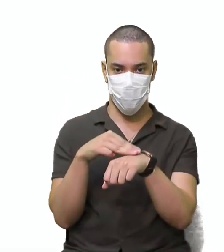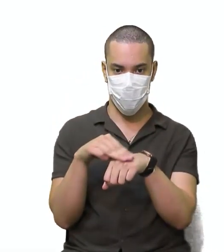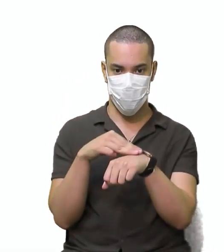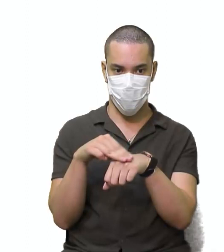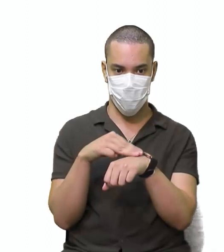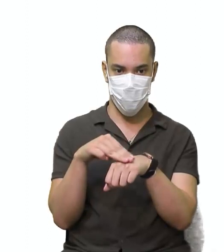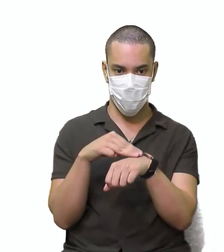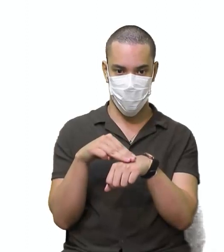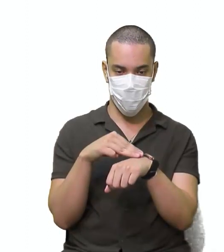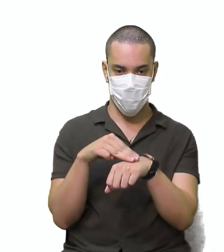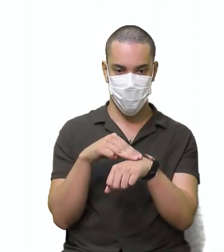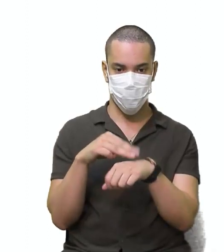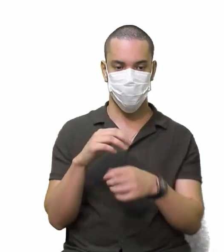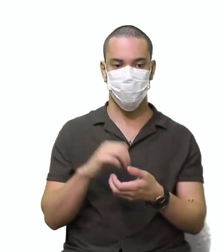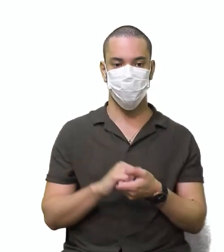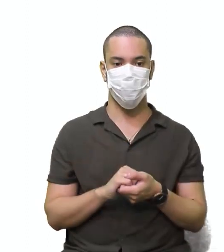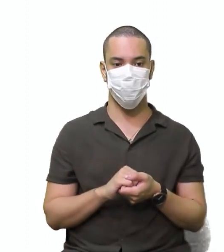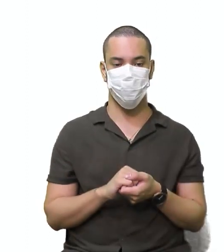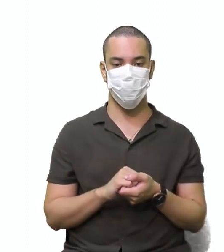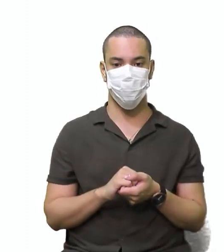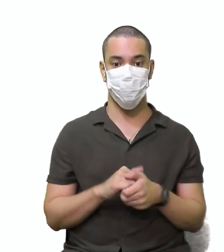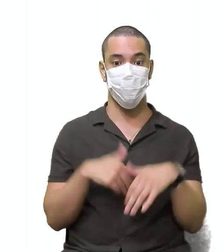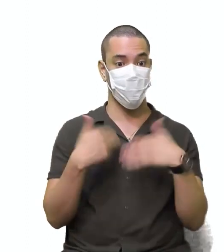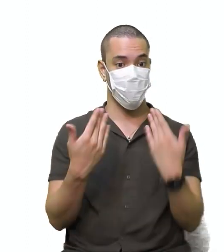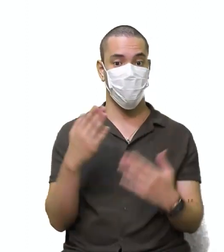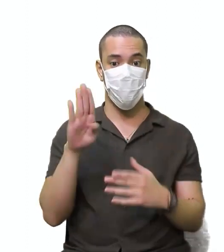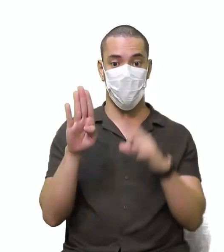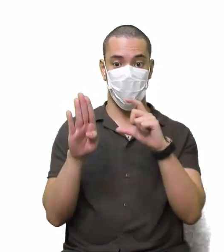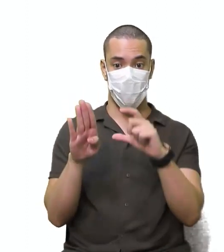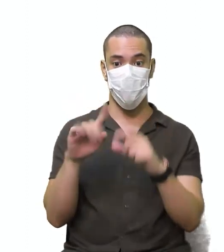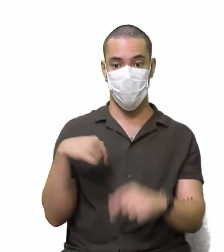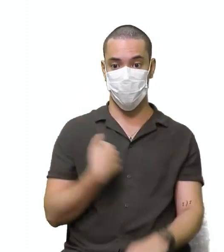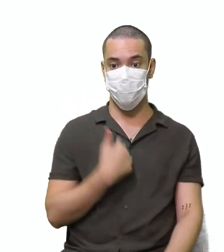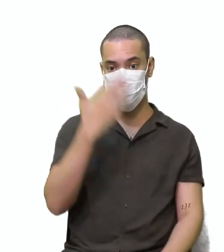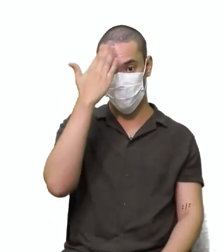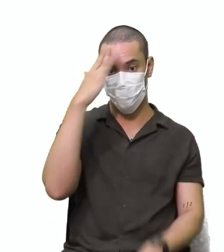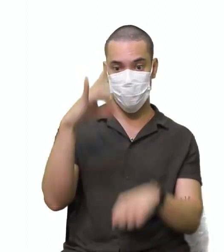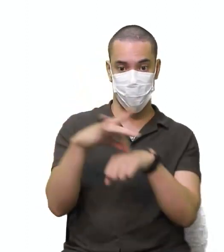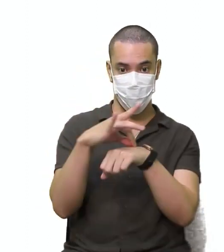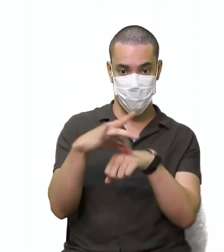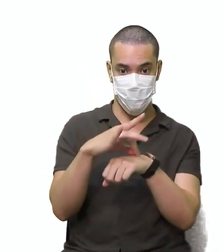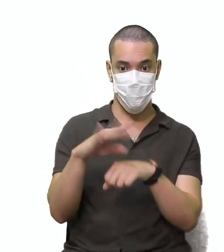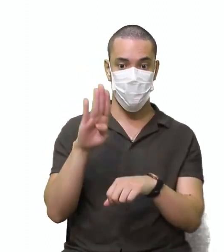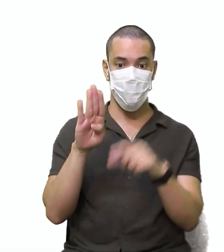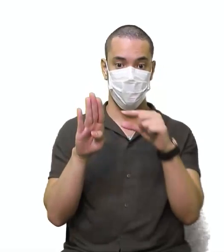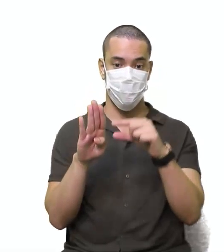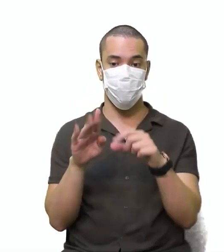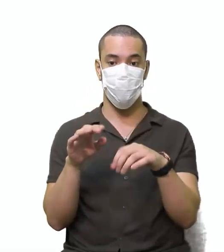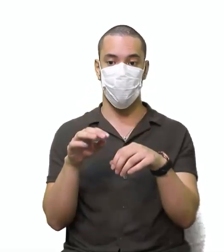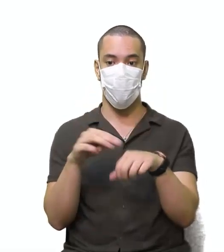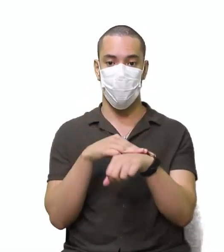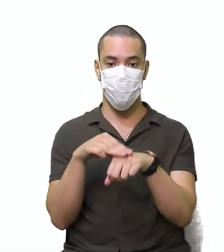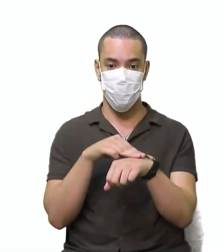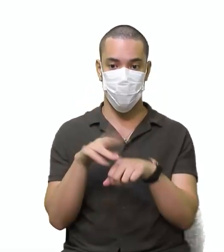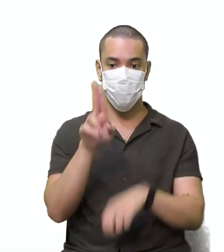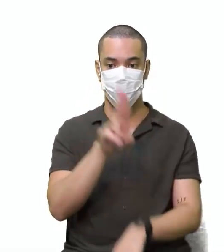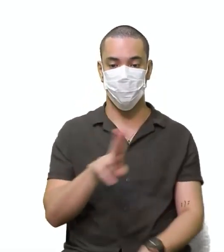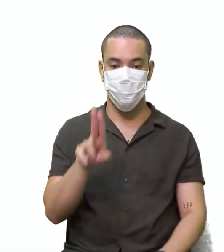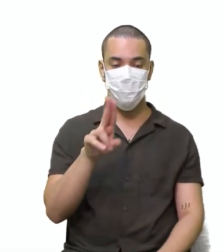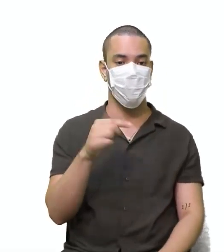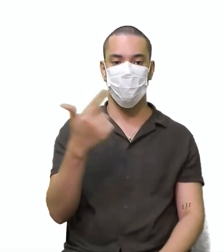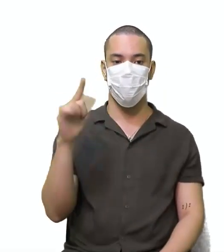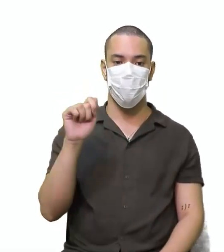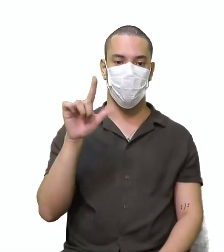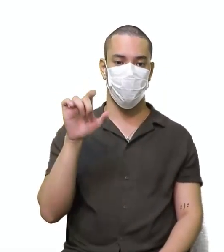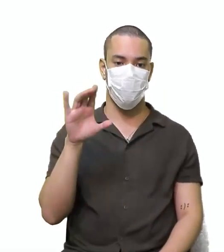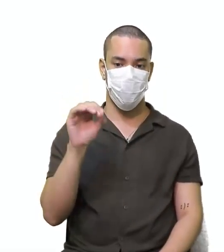lá. Cor marrom. Então, Bzão, se for Bzão, preto. Bzinho, marrom. E os alelos Ezinho e